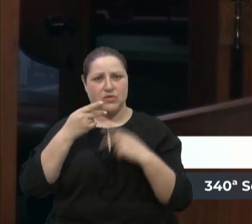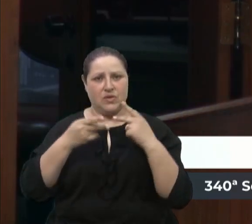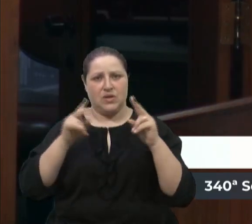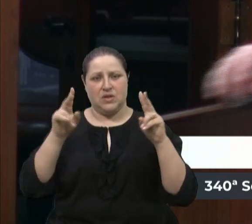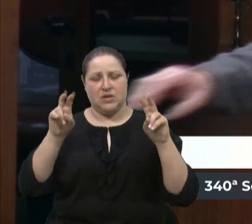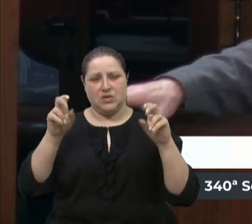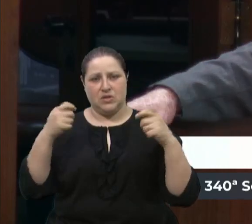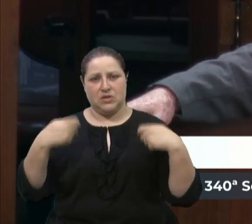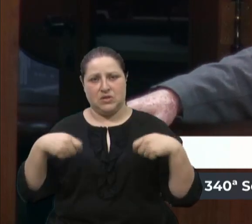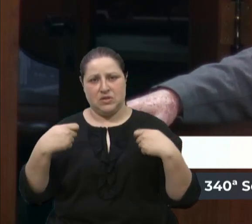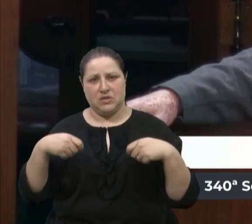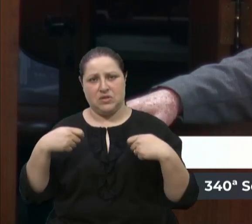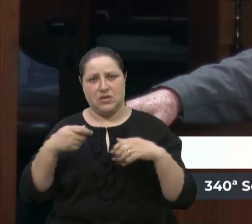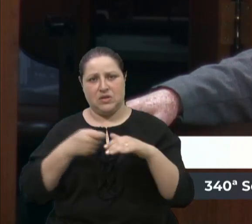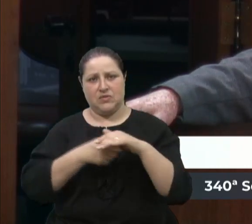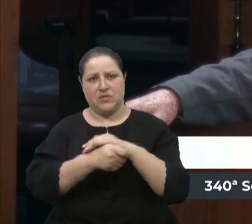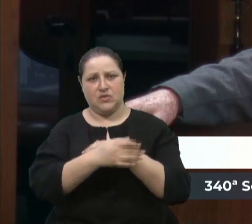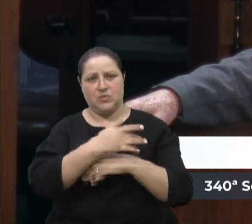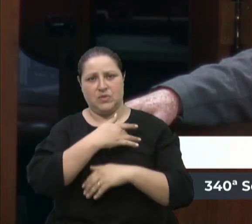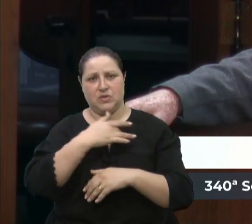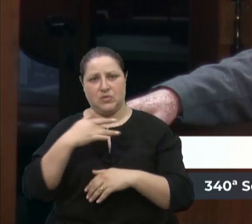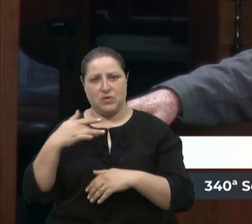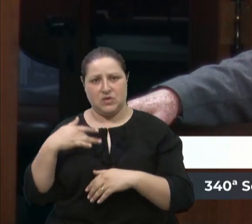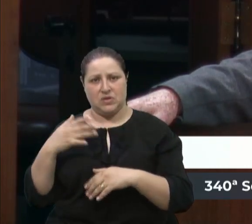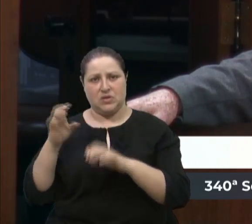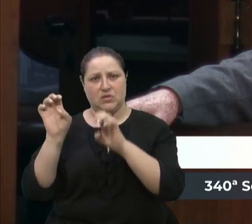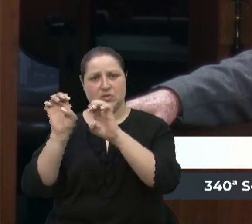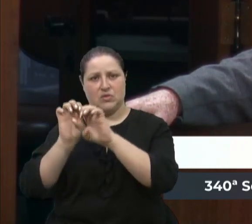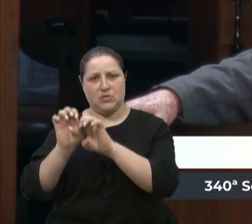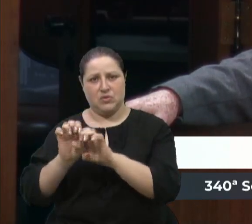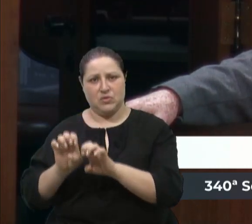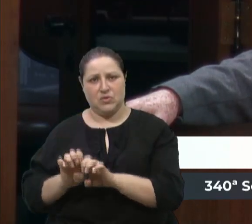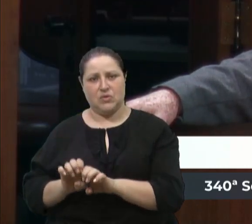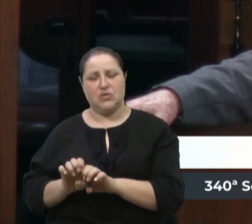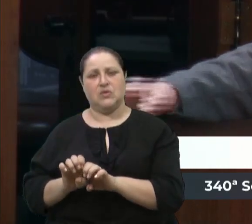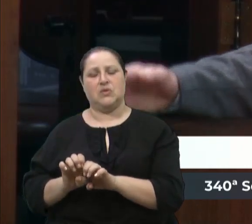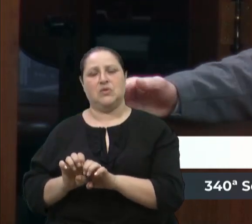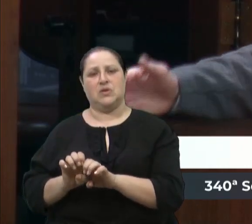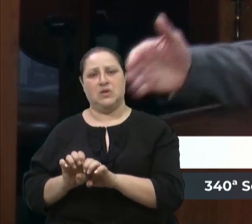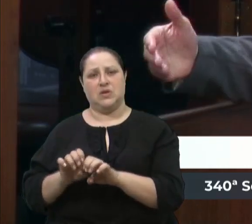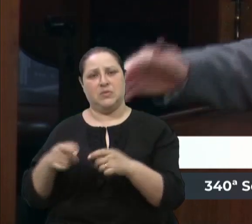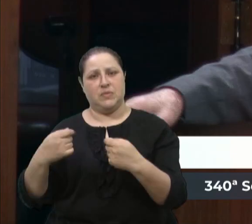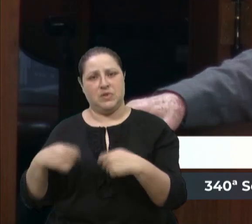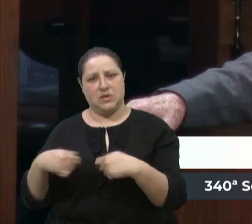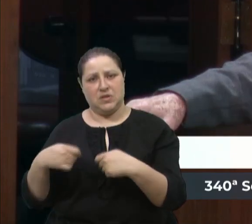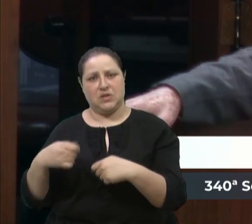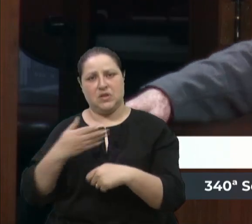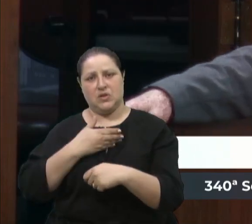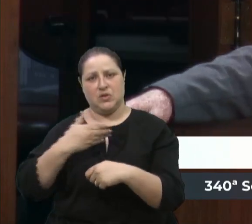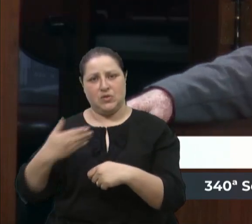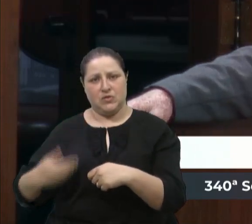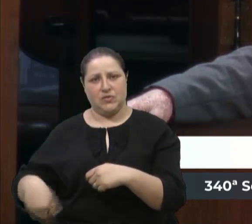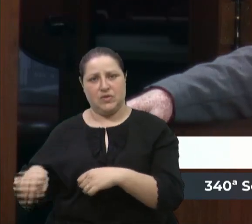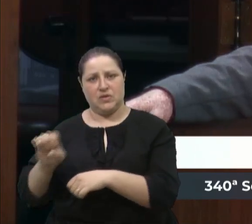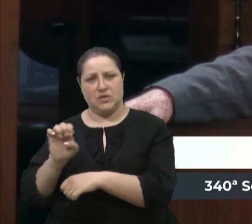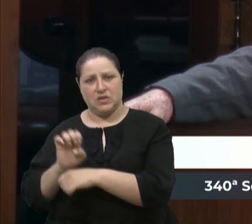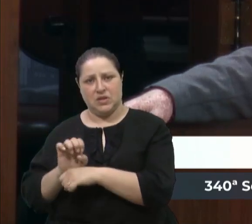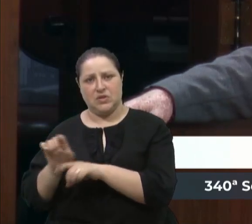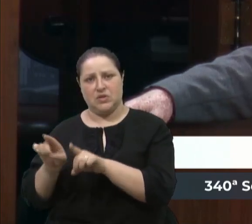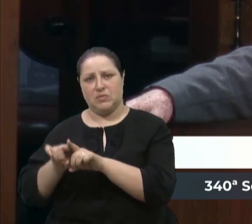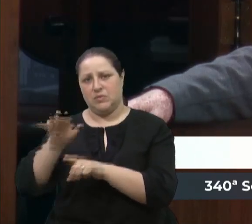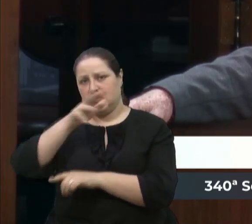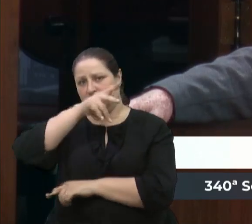necessidade de investimentos na educação, na infraestrutura. Precisamos que os governos, tanto estaduais como